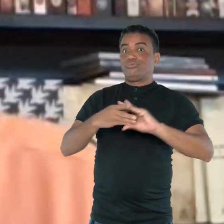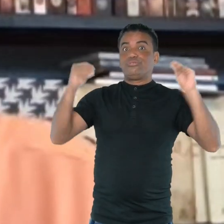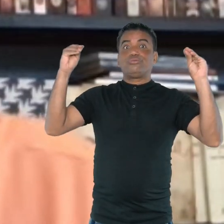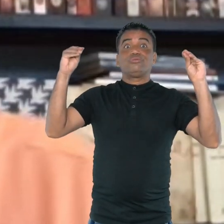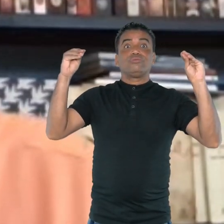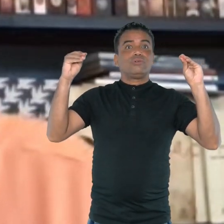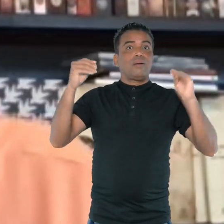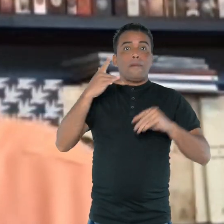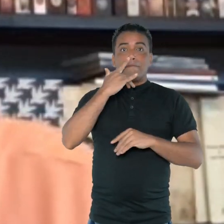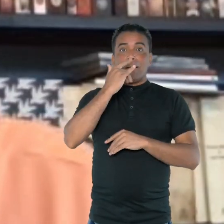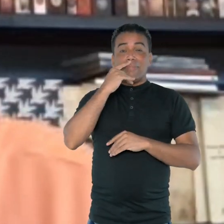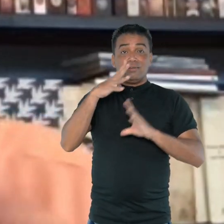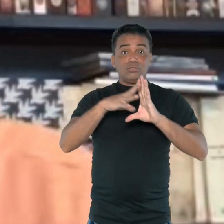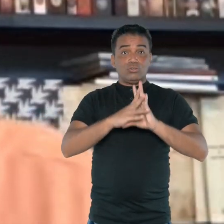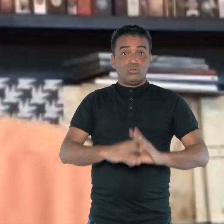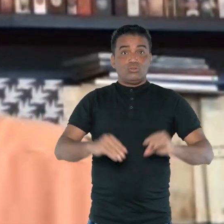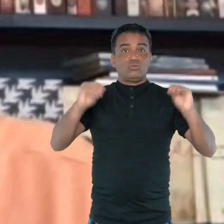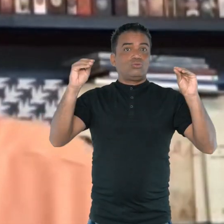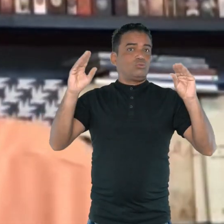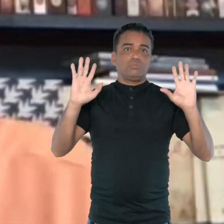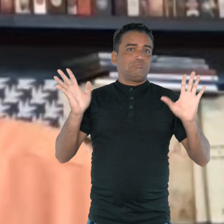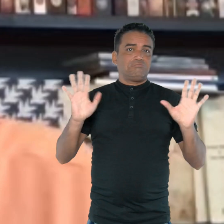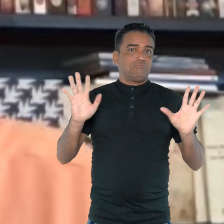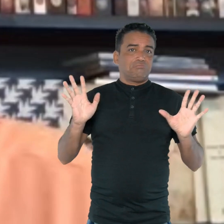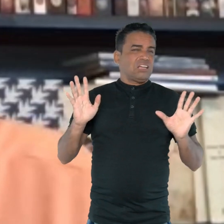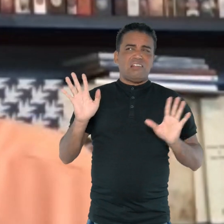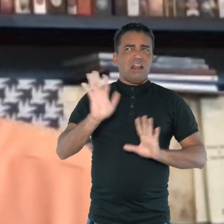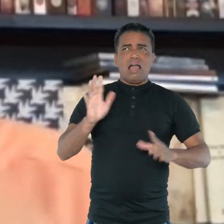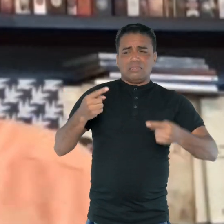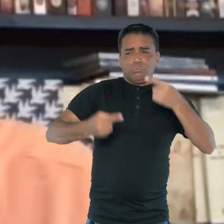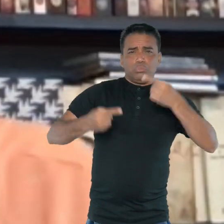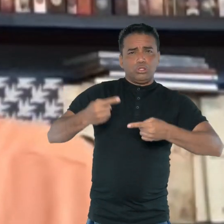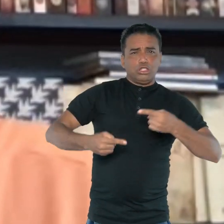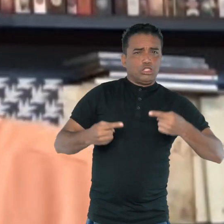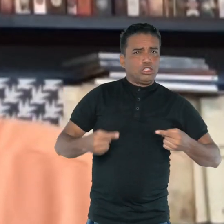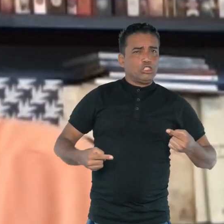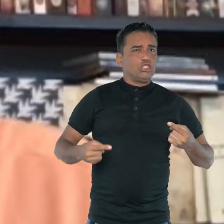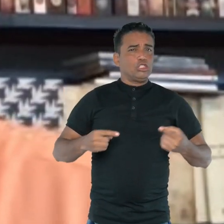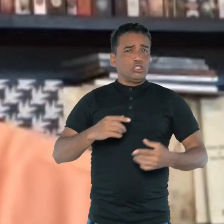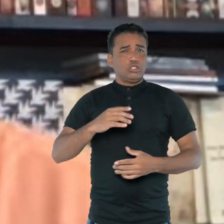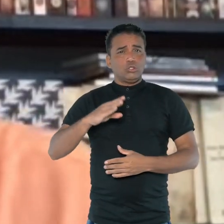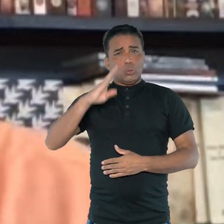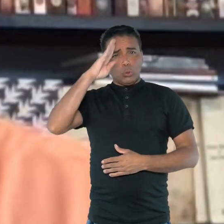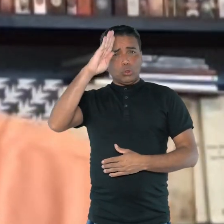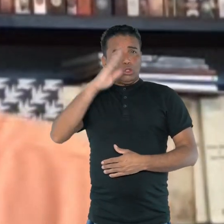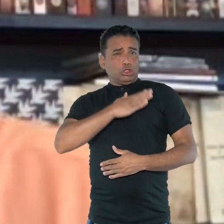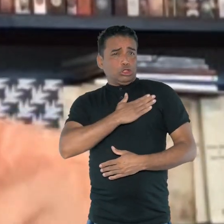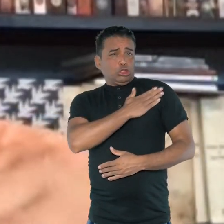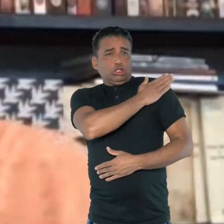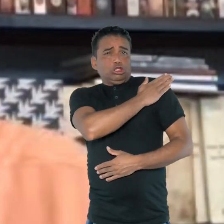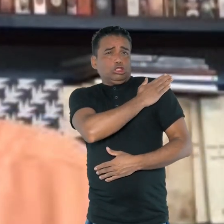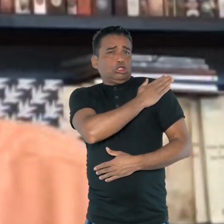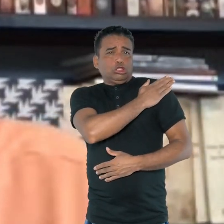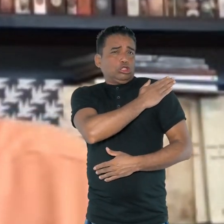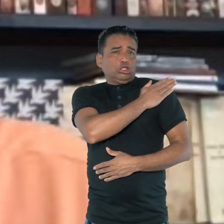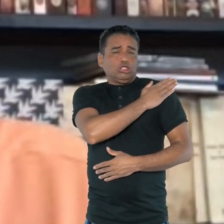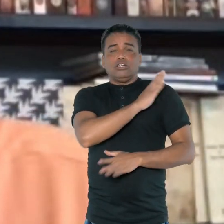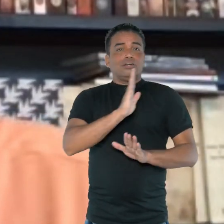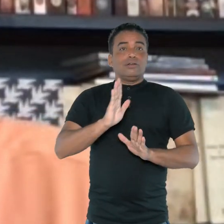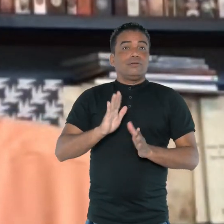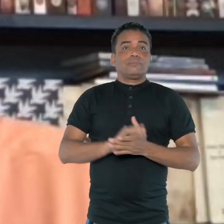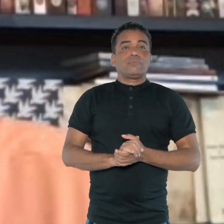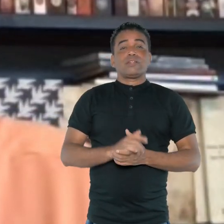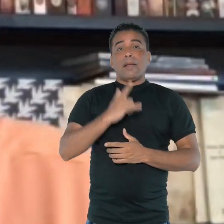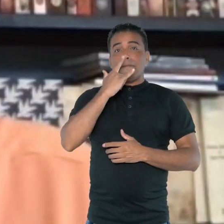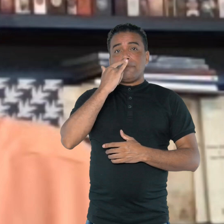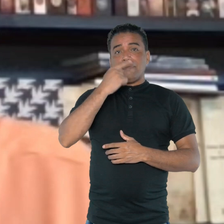desaparece. Desaparece normal, não é nada político, ditadura militar, não é isso, não. Ele